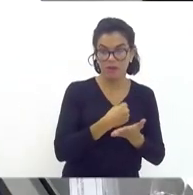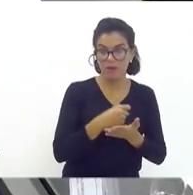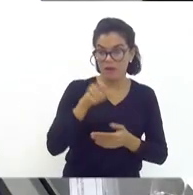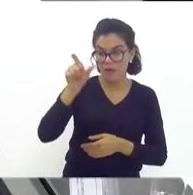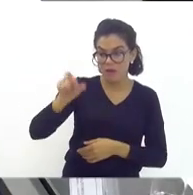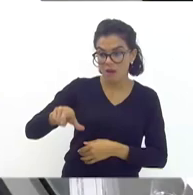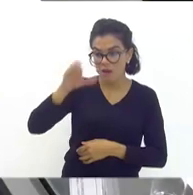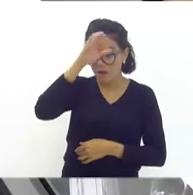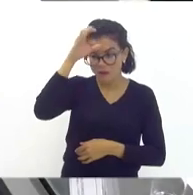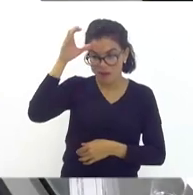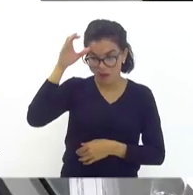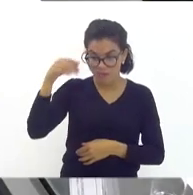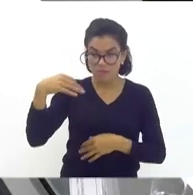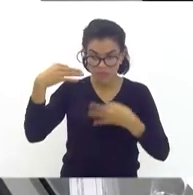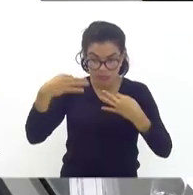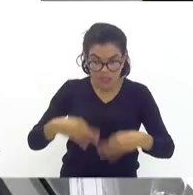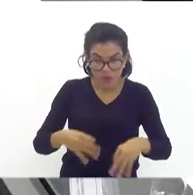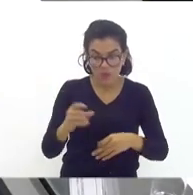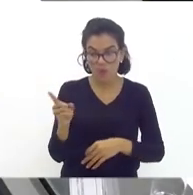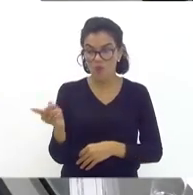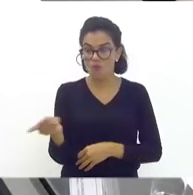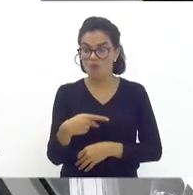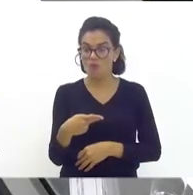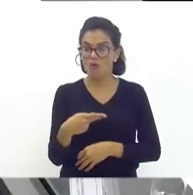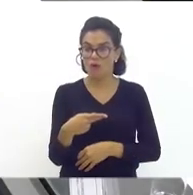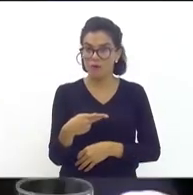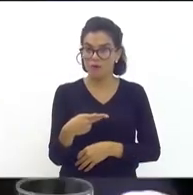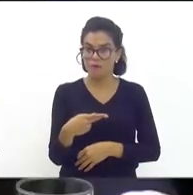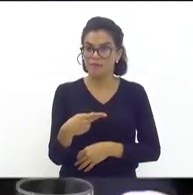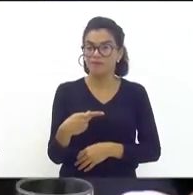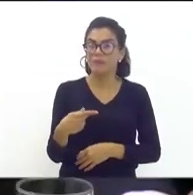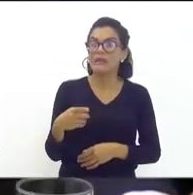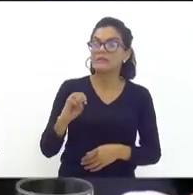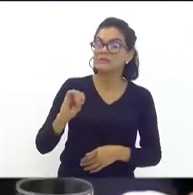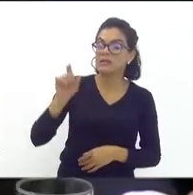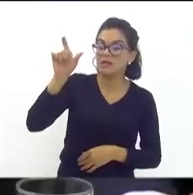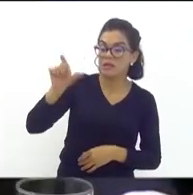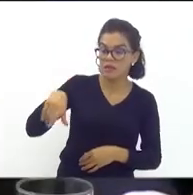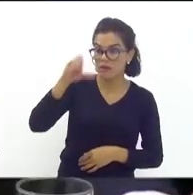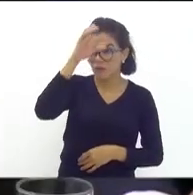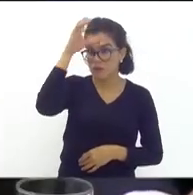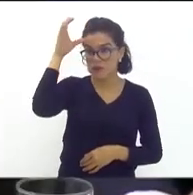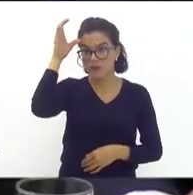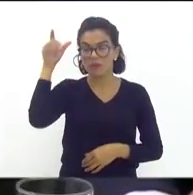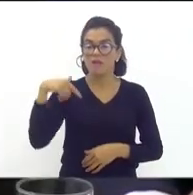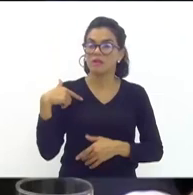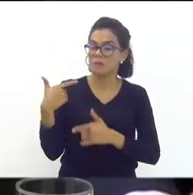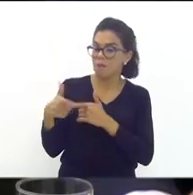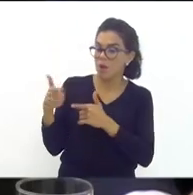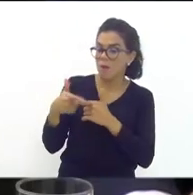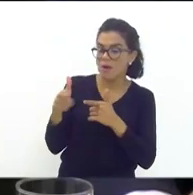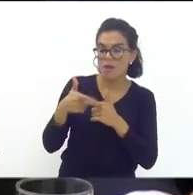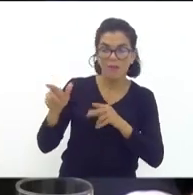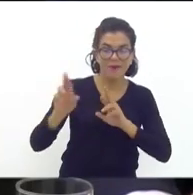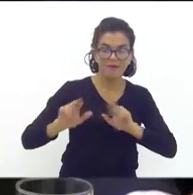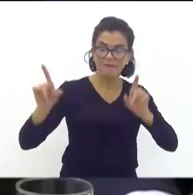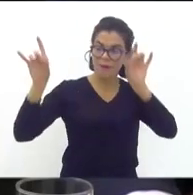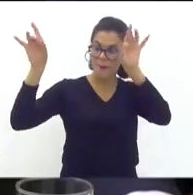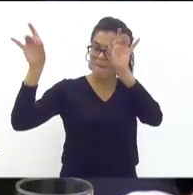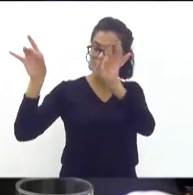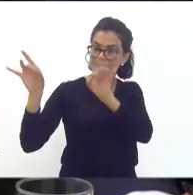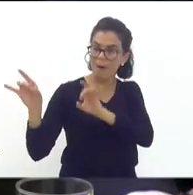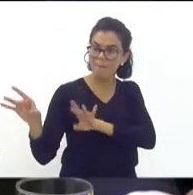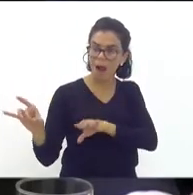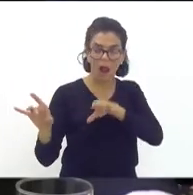usuário procede ou não de viabilidade ou não se aquele usuário tá tendo algum tipo de tratamento diferenciado em relação